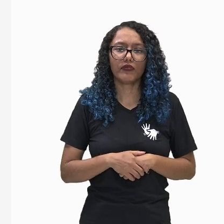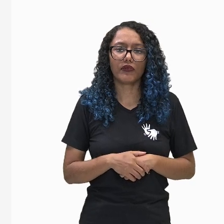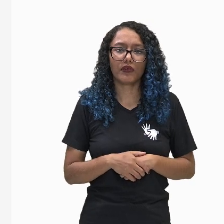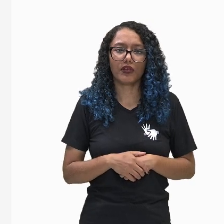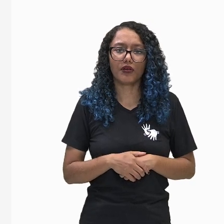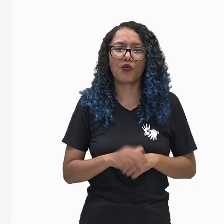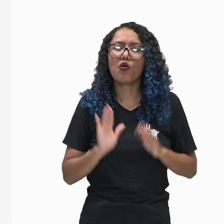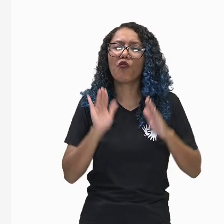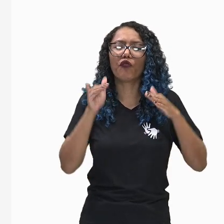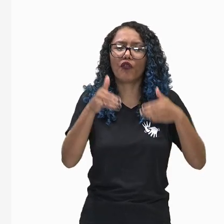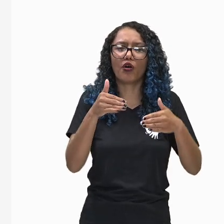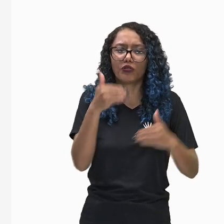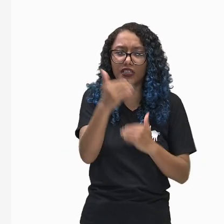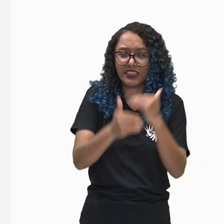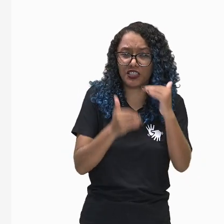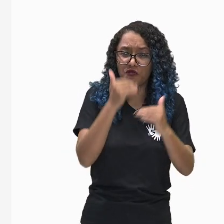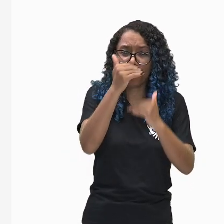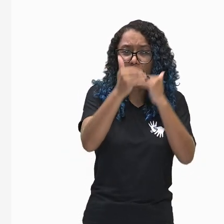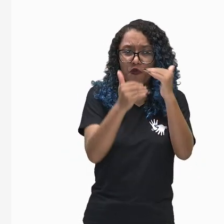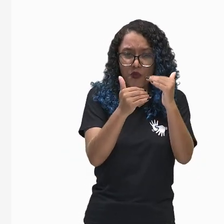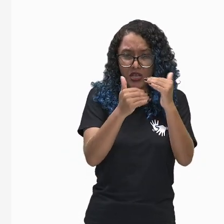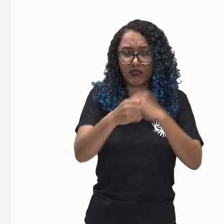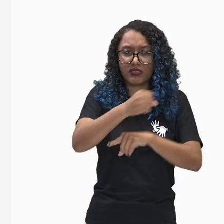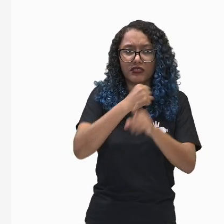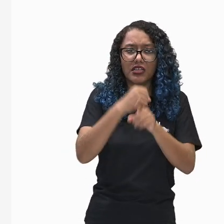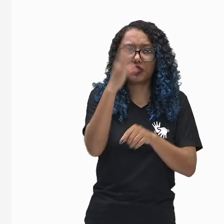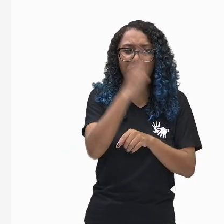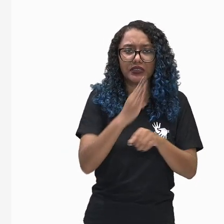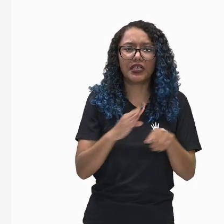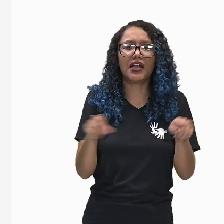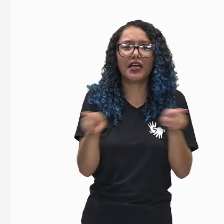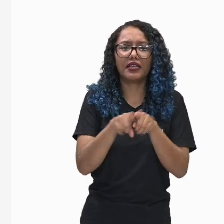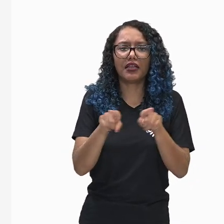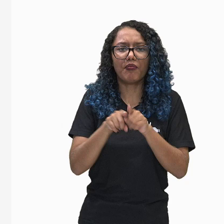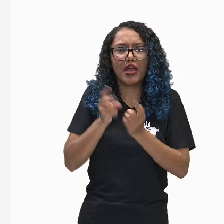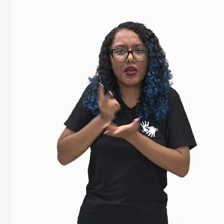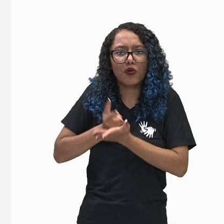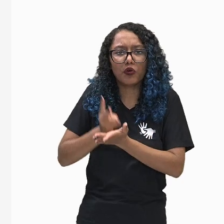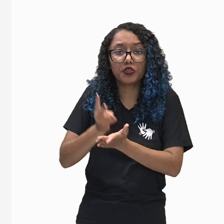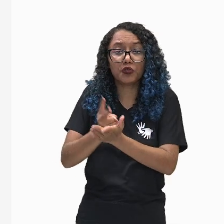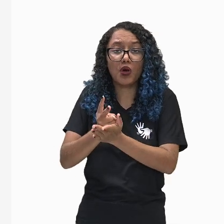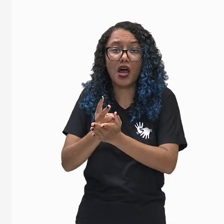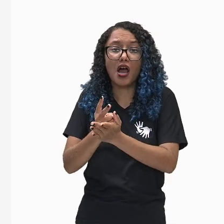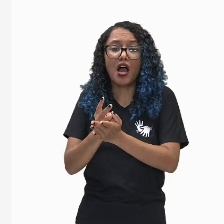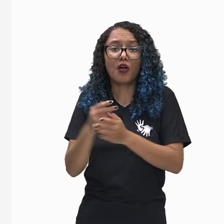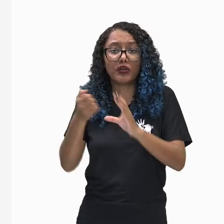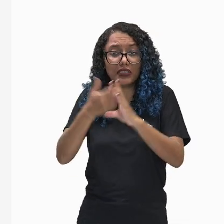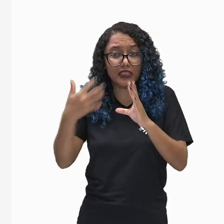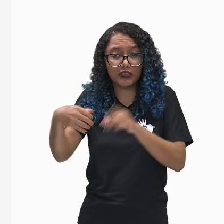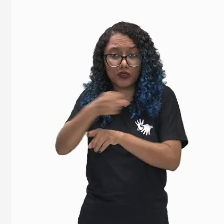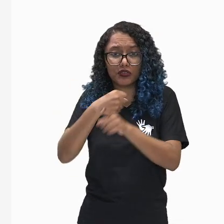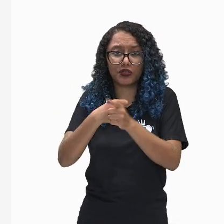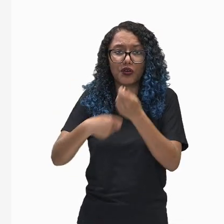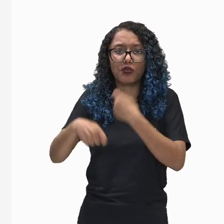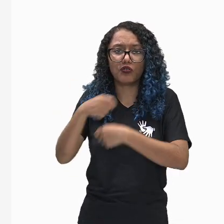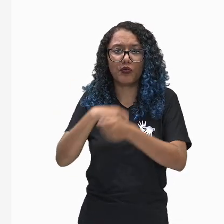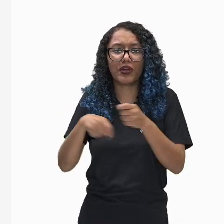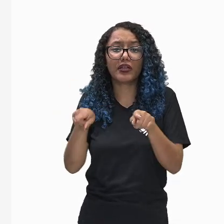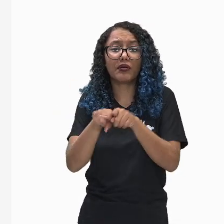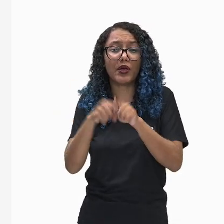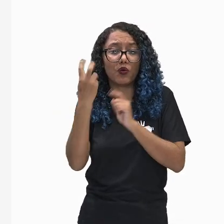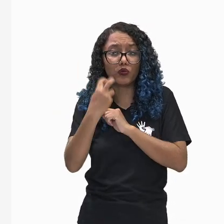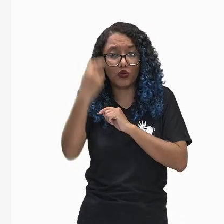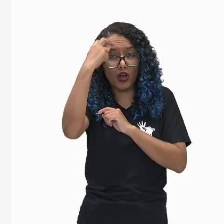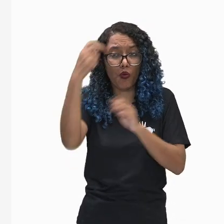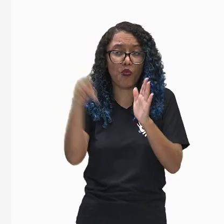a permanência nos traços socioeconômicos culturais dos séculos anteriores à colonização. Mais uma vez, tá,